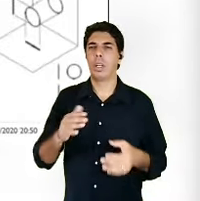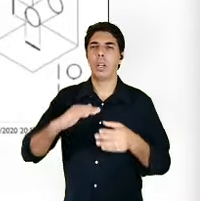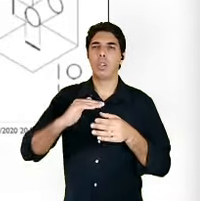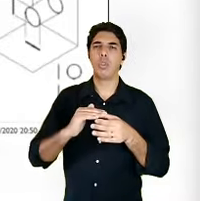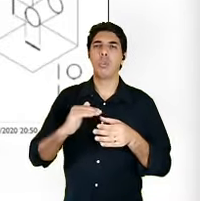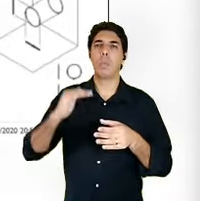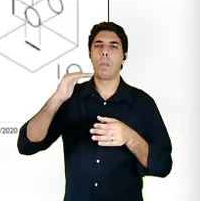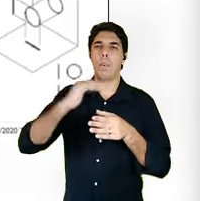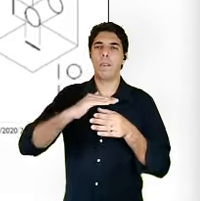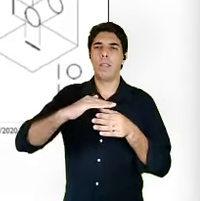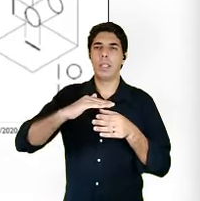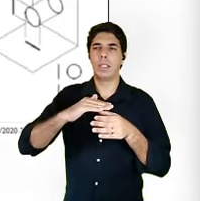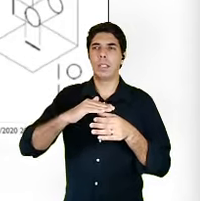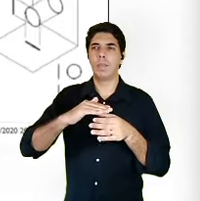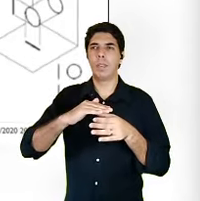Superfícies curvas.